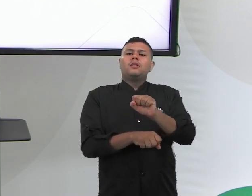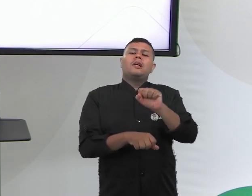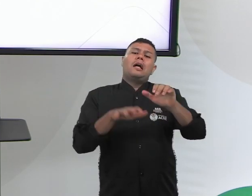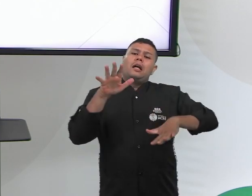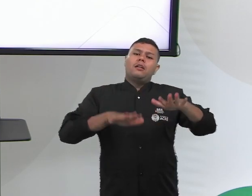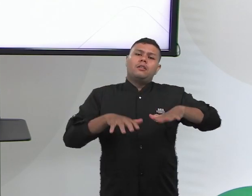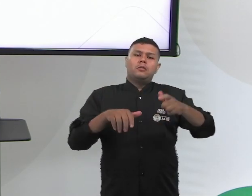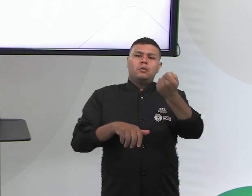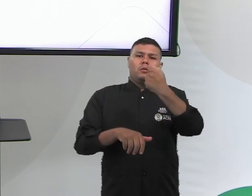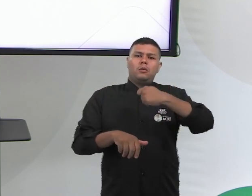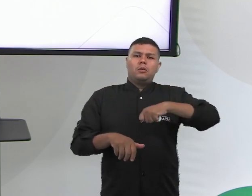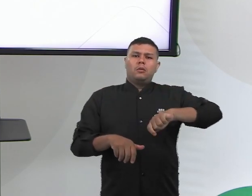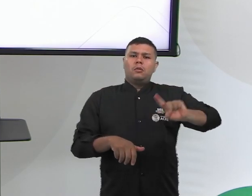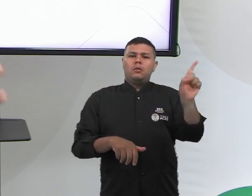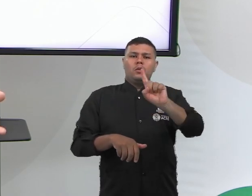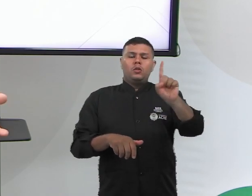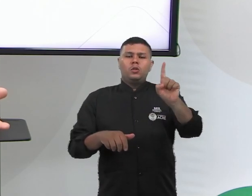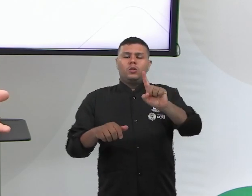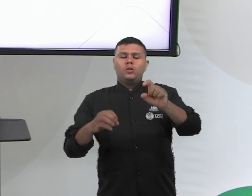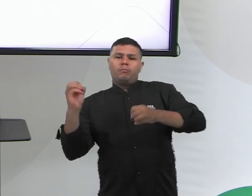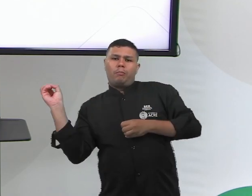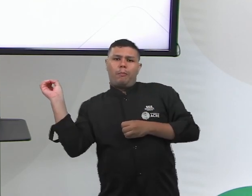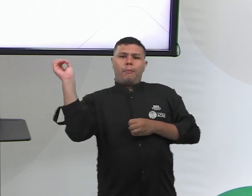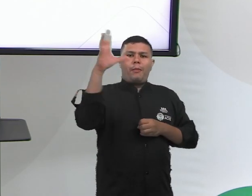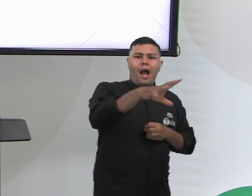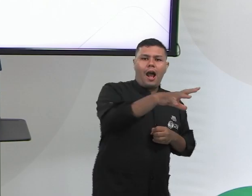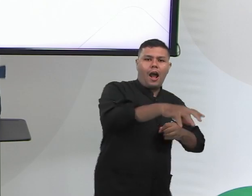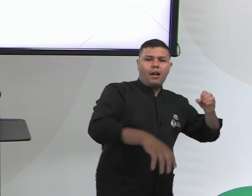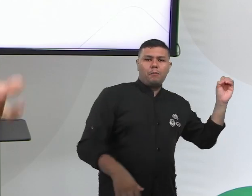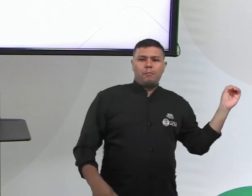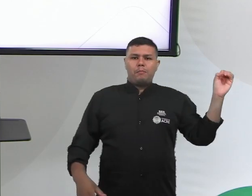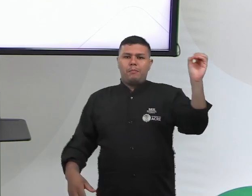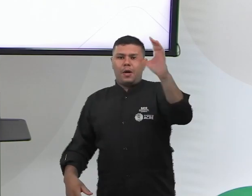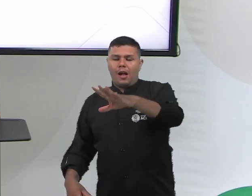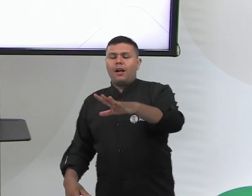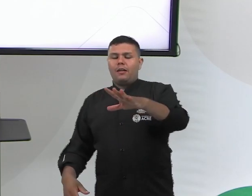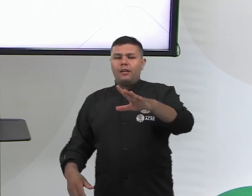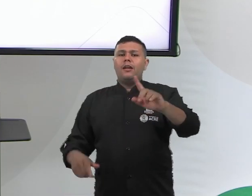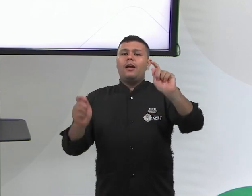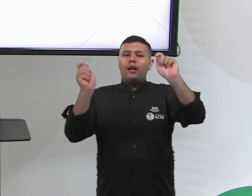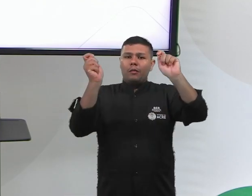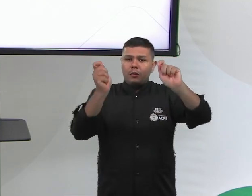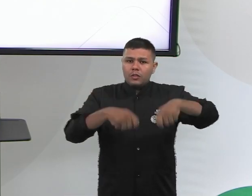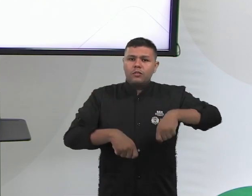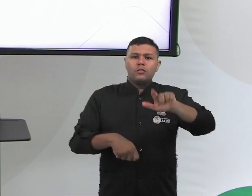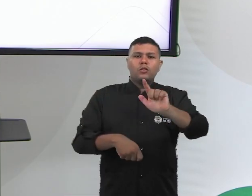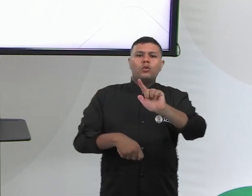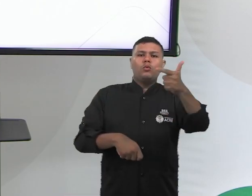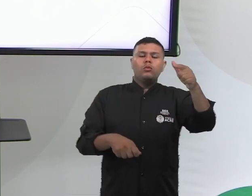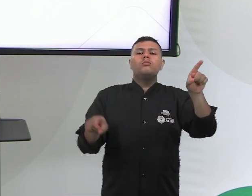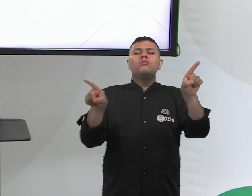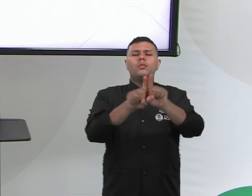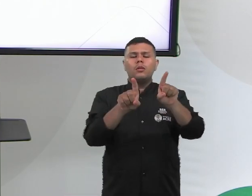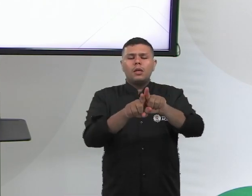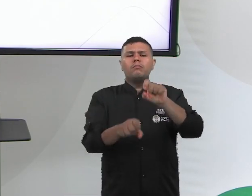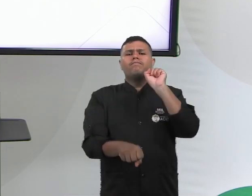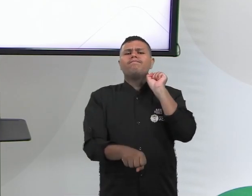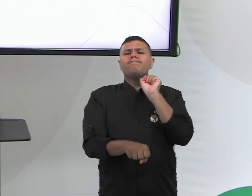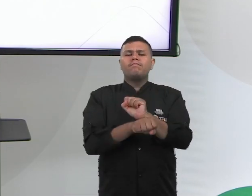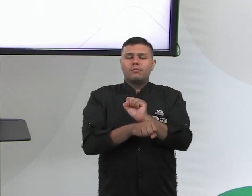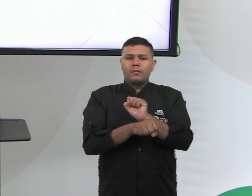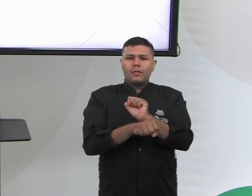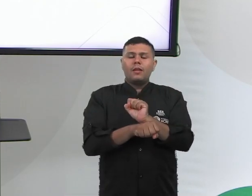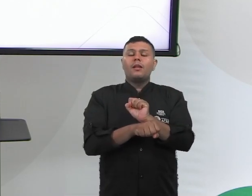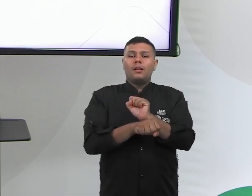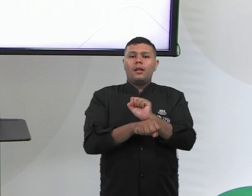continuar se atacando ou se destruindo, Ou seja, o outro ogro ele podia parar, ele podia cessar, mas um